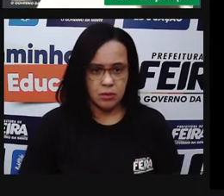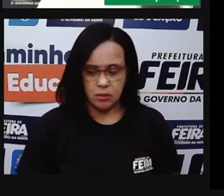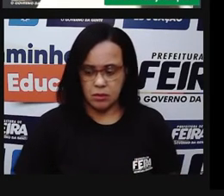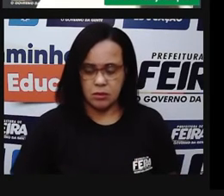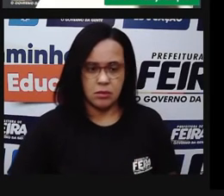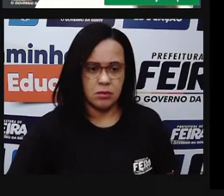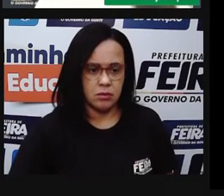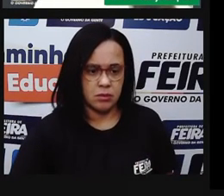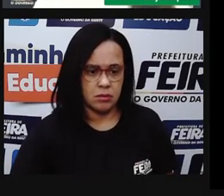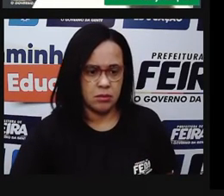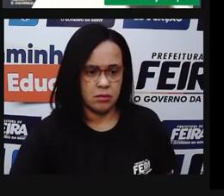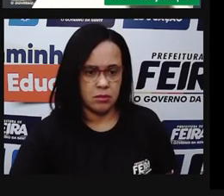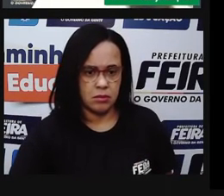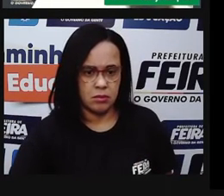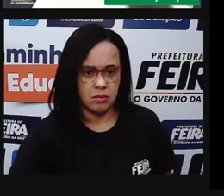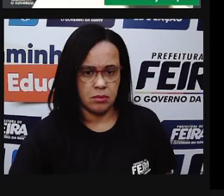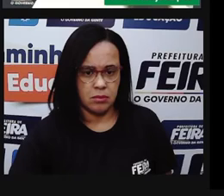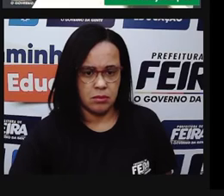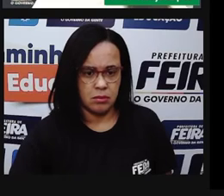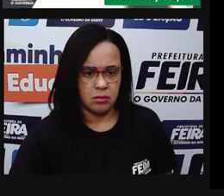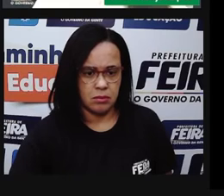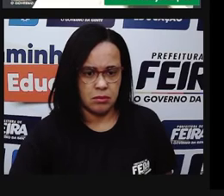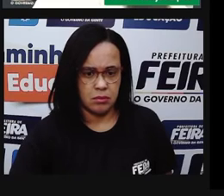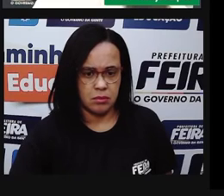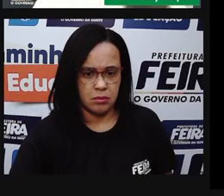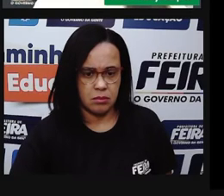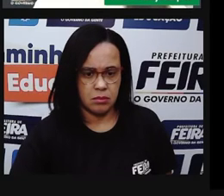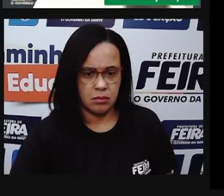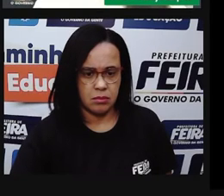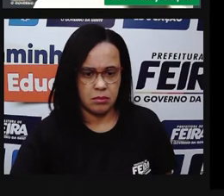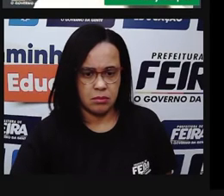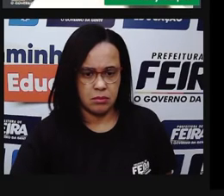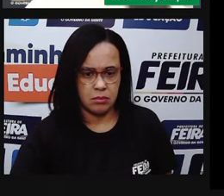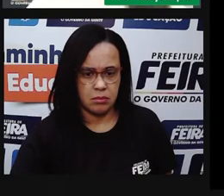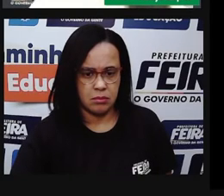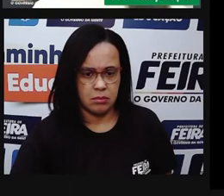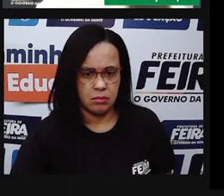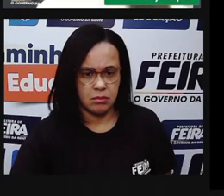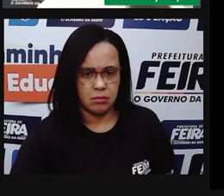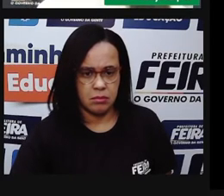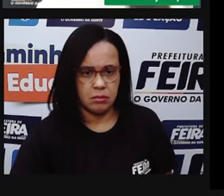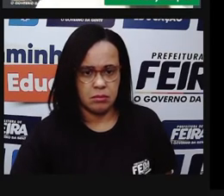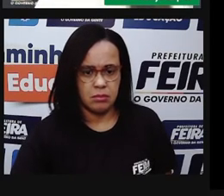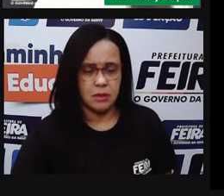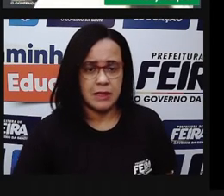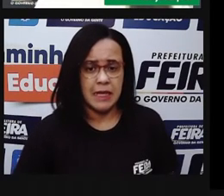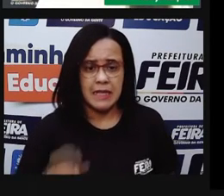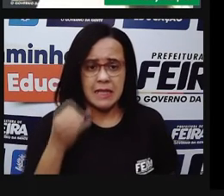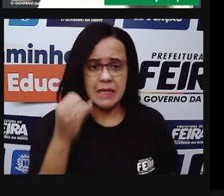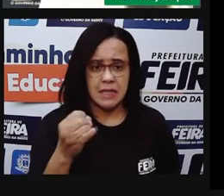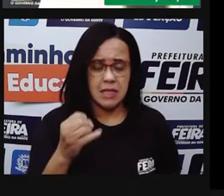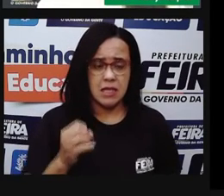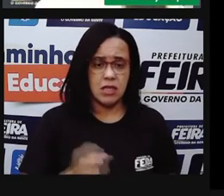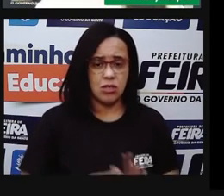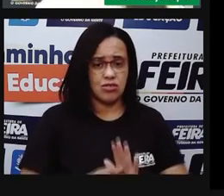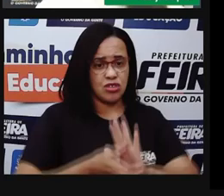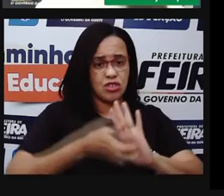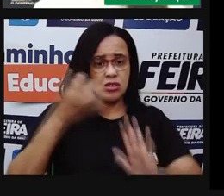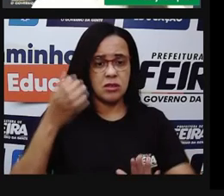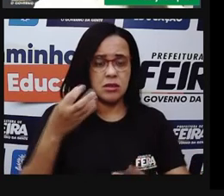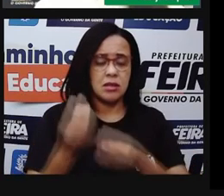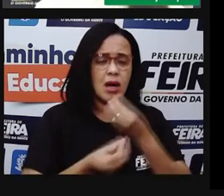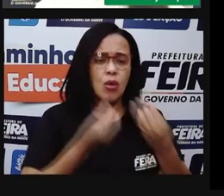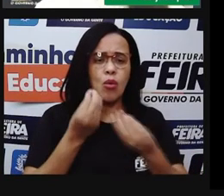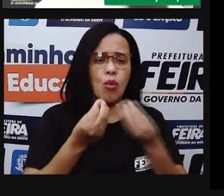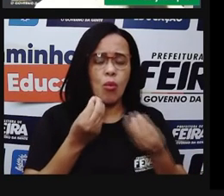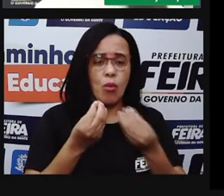Como ficaria a pronúncia das palavras, ó, malhado e palhaçada, se eu retirar, ó, se eu retirar a letra H do